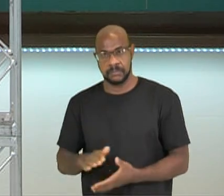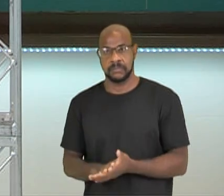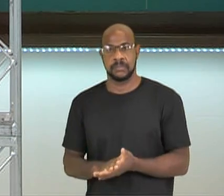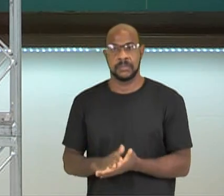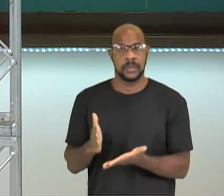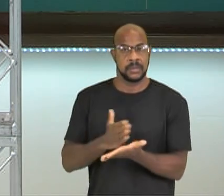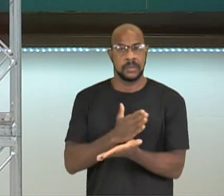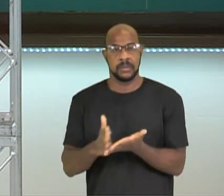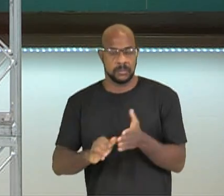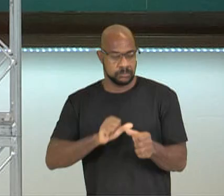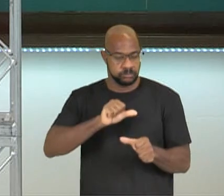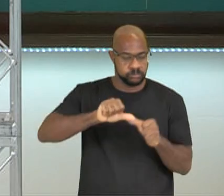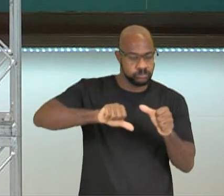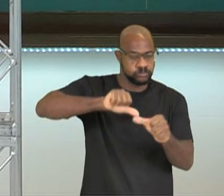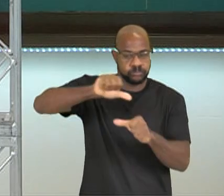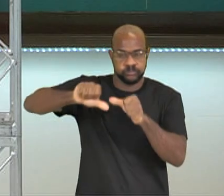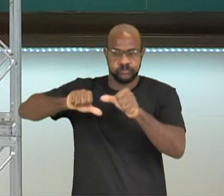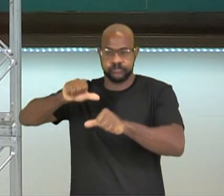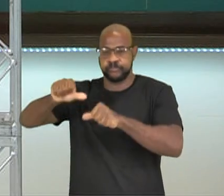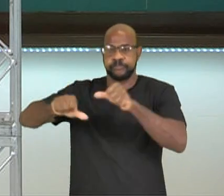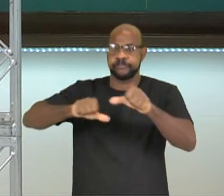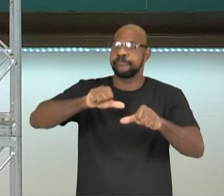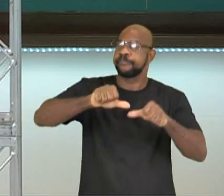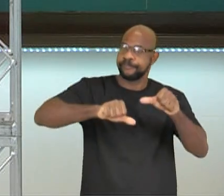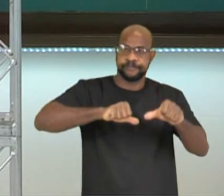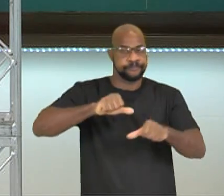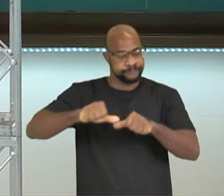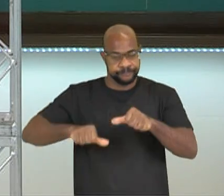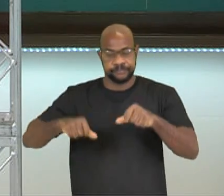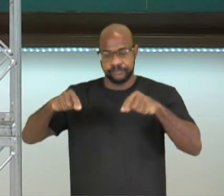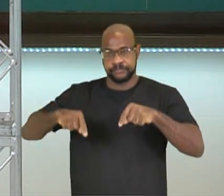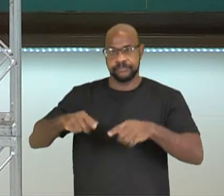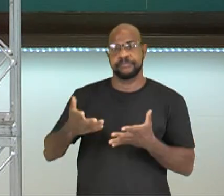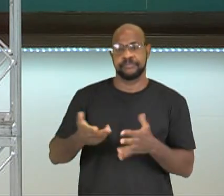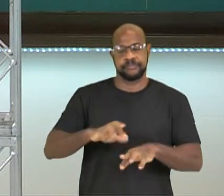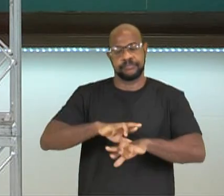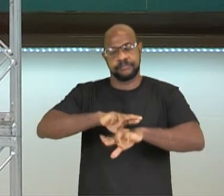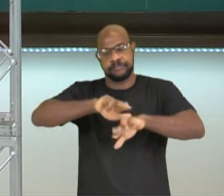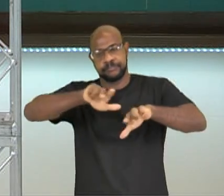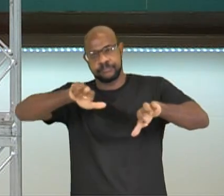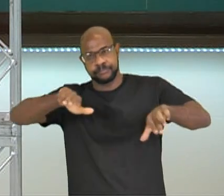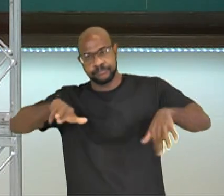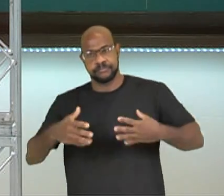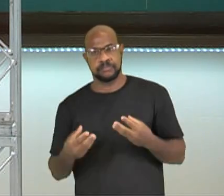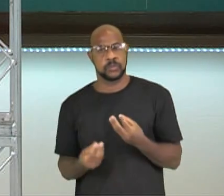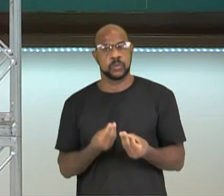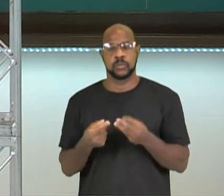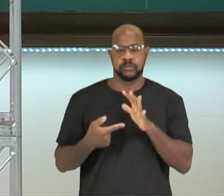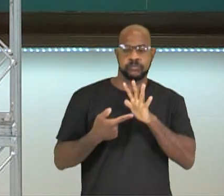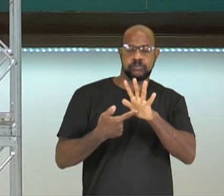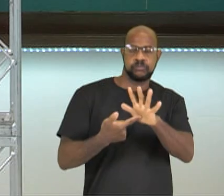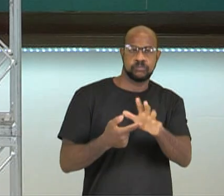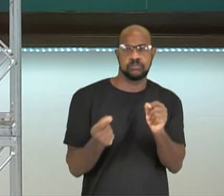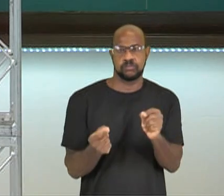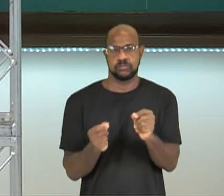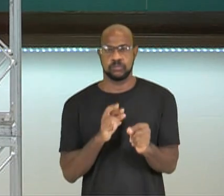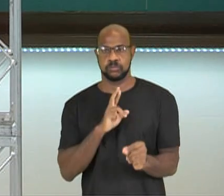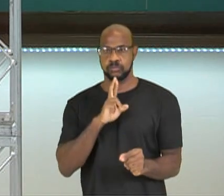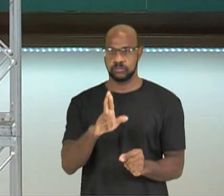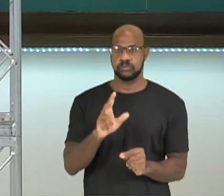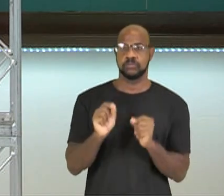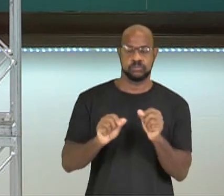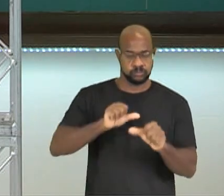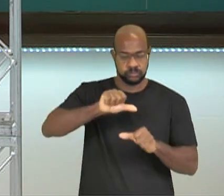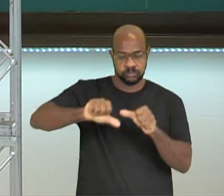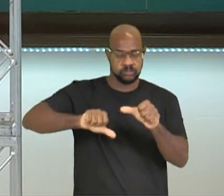transformações que são provocadas por agentes desse relevo e o que isso resulta, o que nós temos como resultado